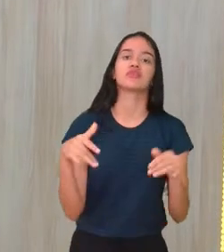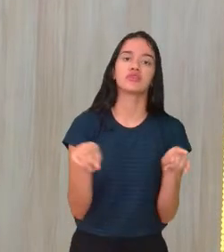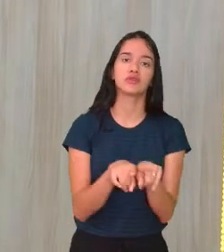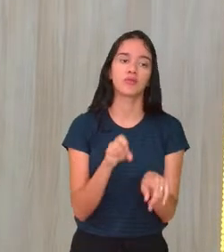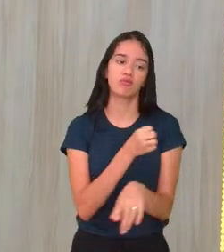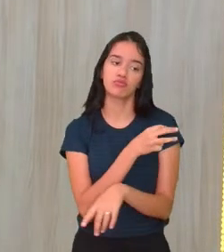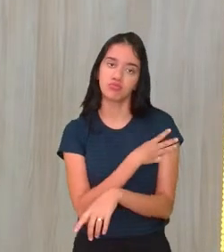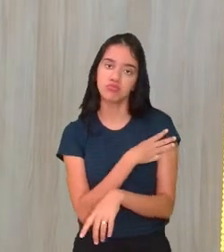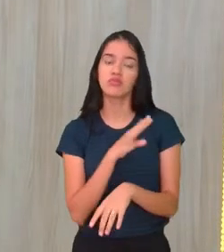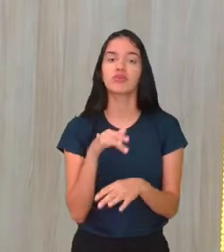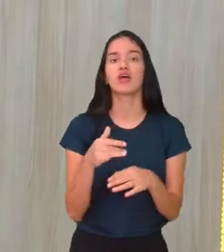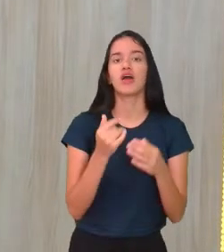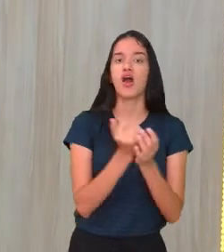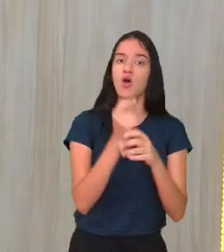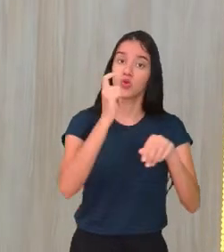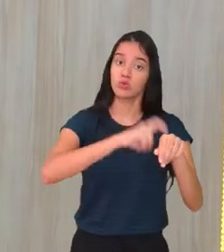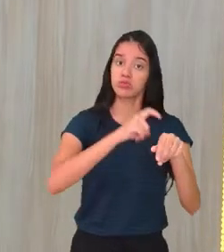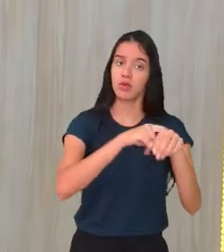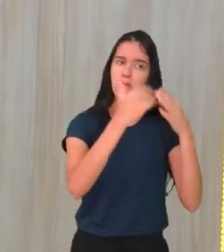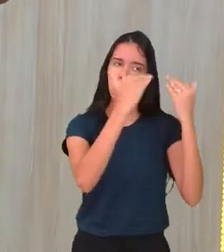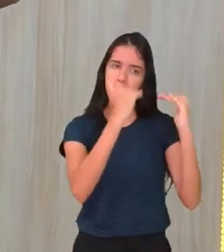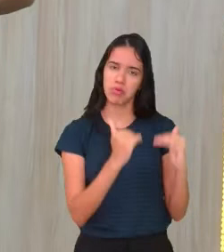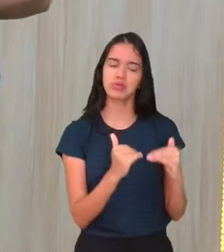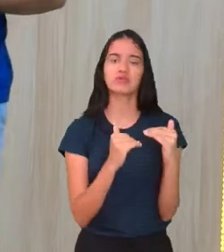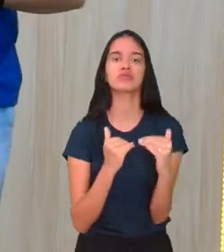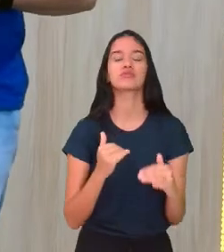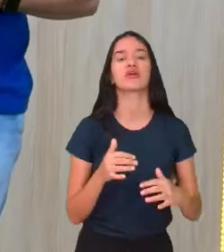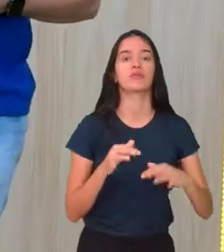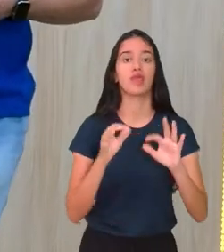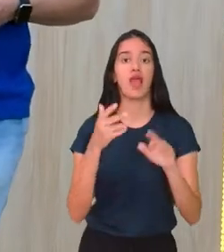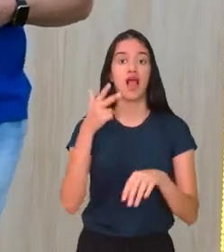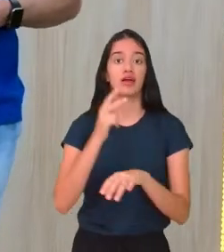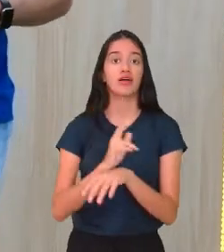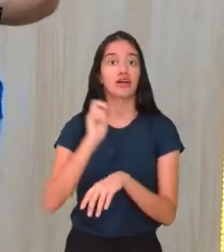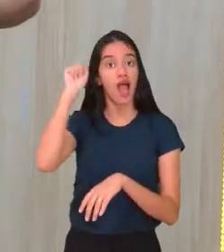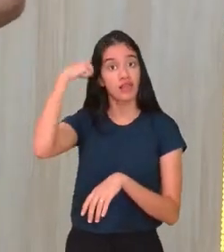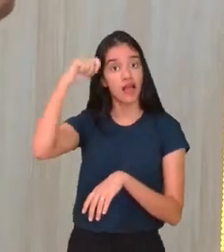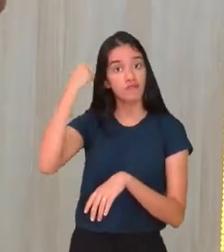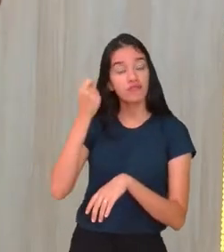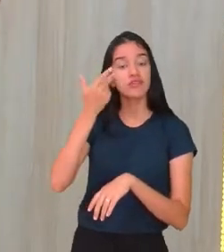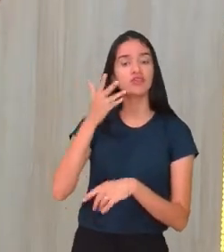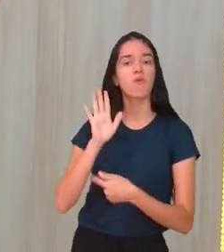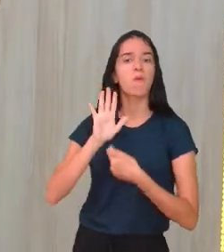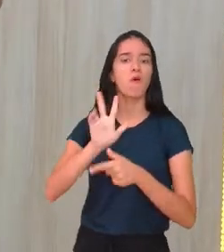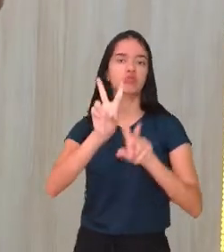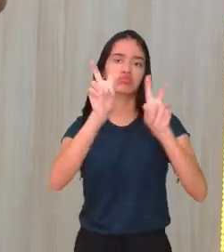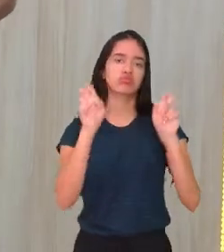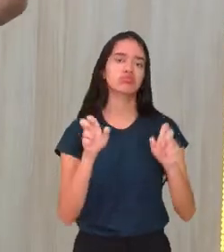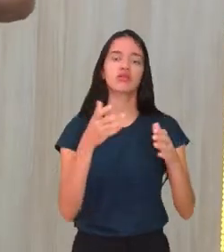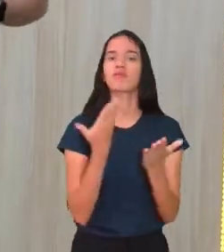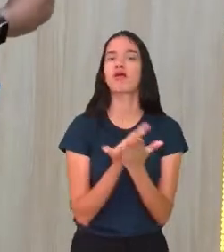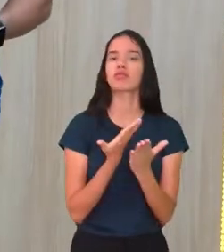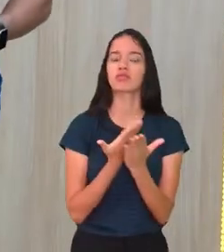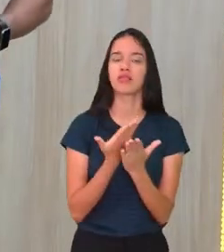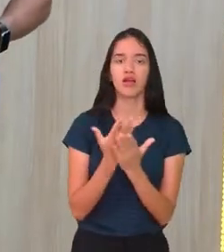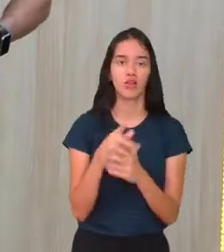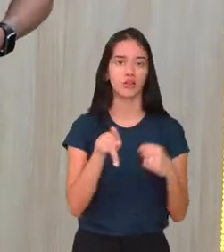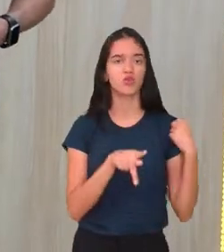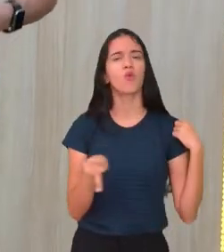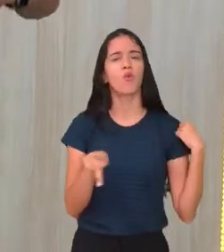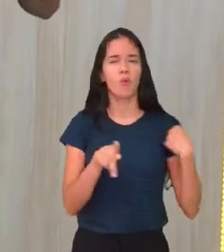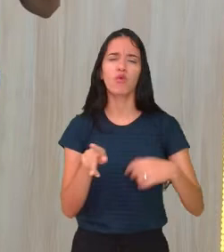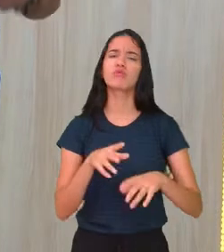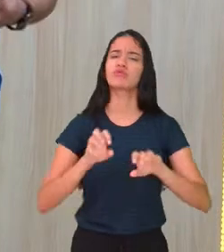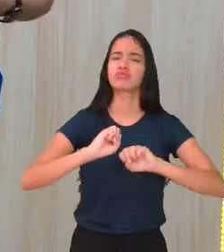YouTube por ordem cronológica, tá? Cada vídeo aparece também lá o tema da aula e os professores que lecionaram, ou